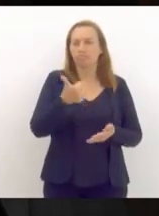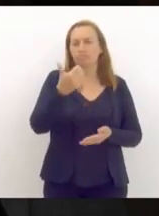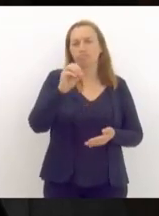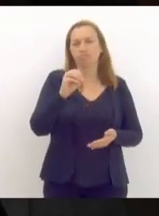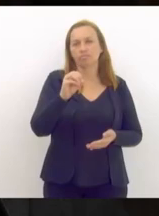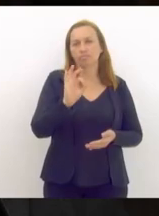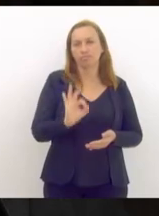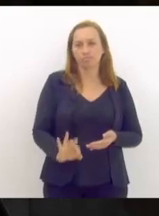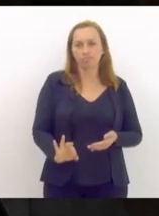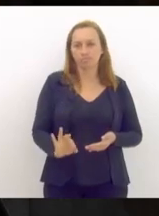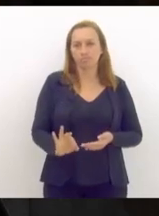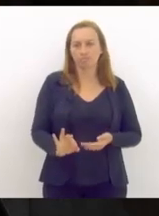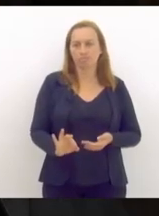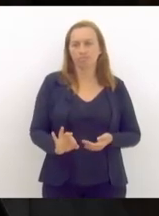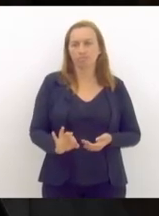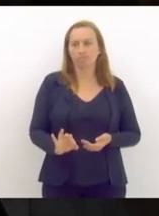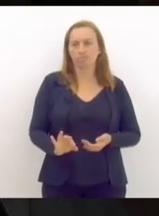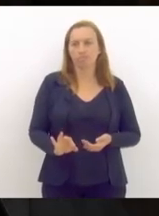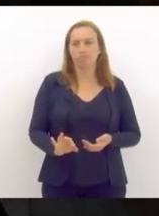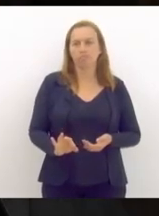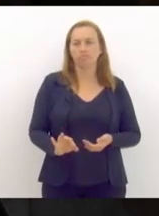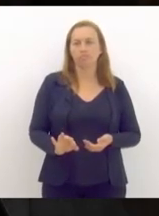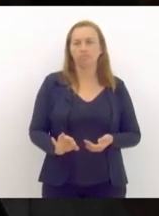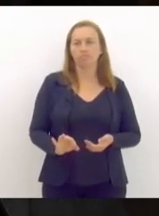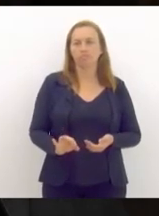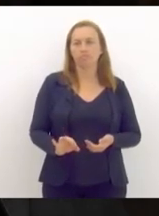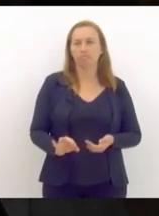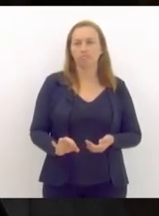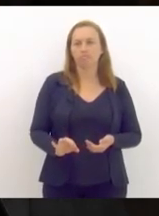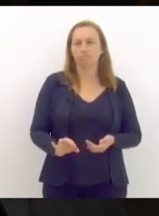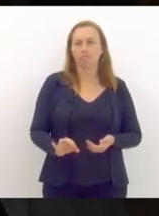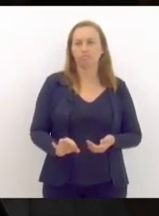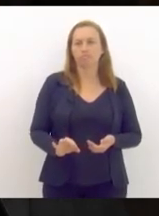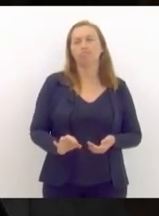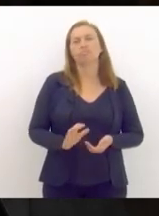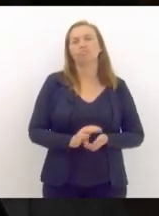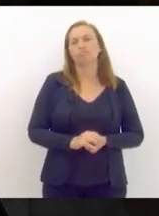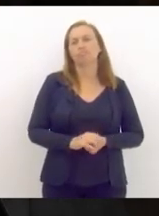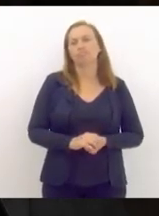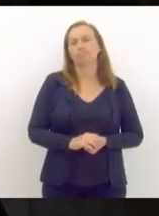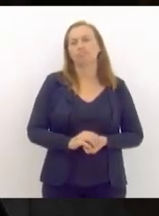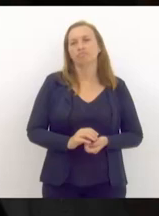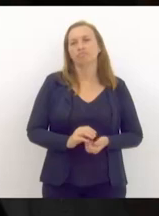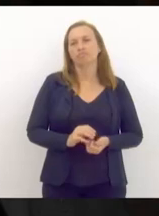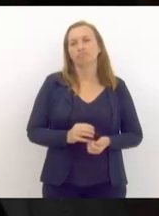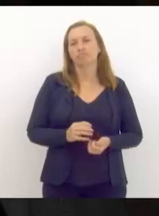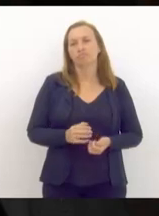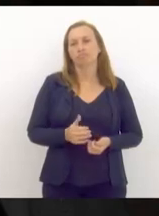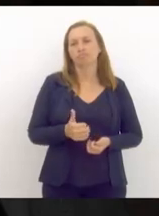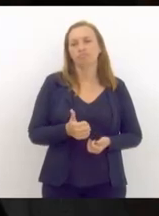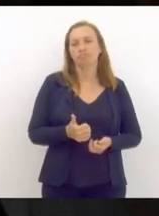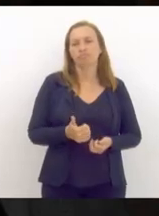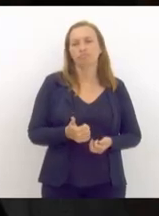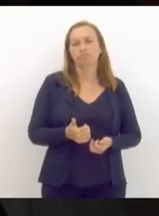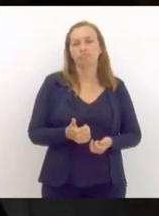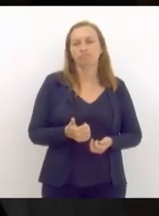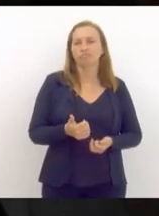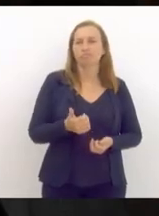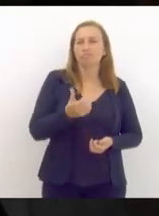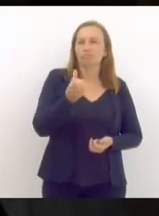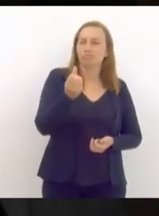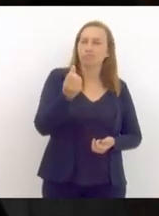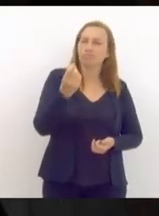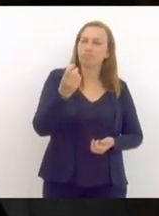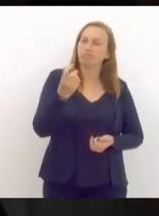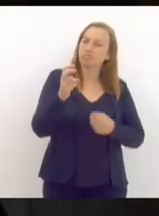10% dos 6,5%, dando 5,9%. 10% de 6,5% dá ao redor